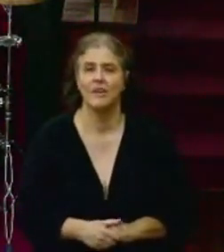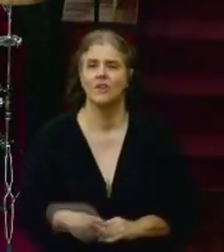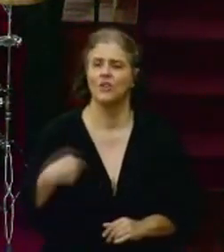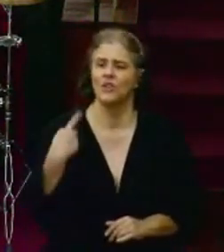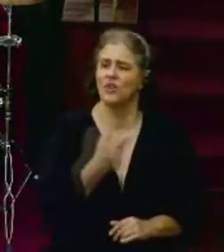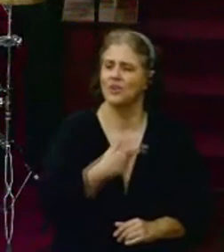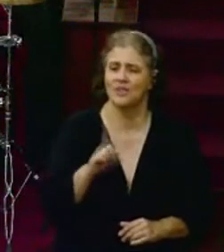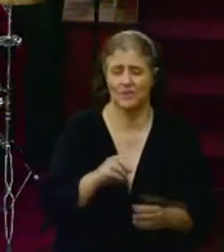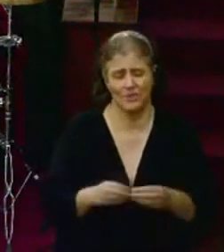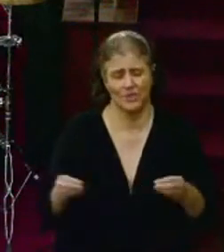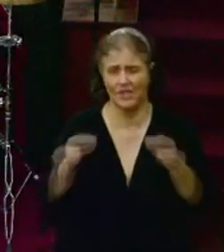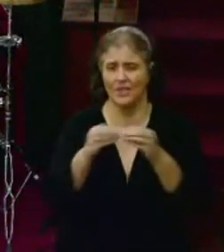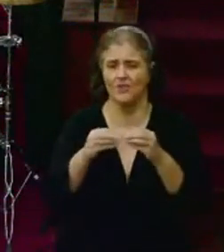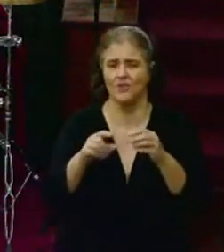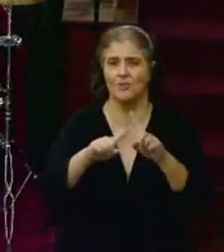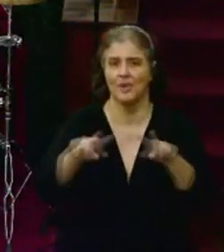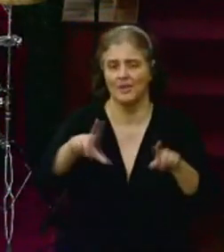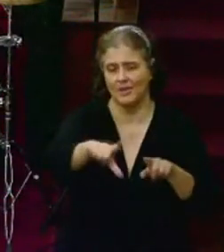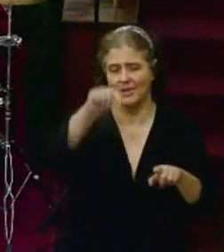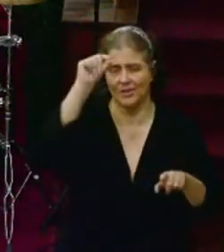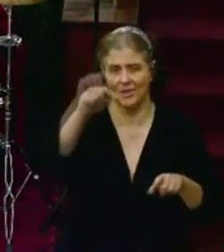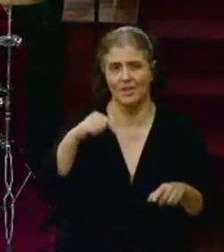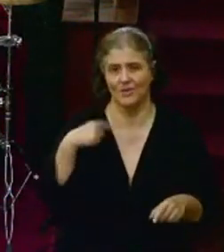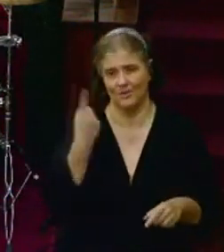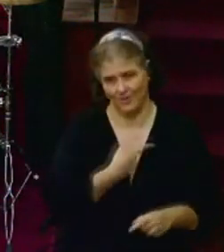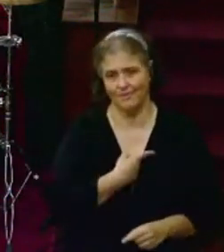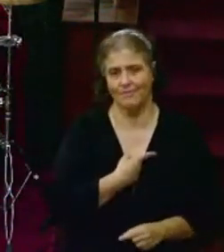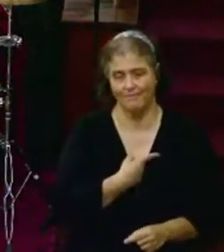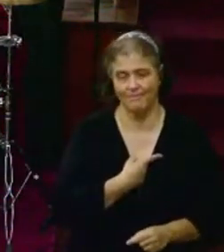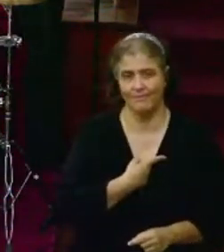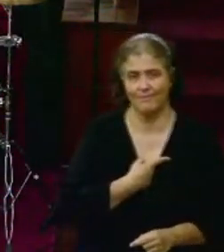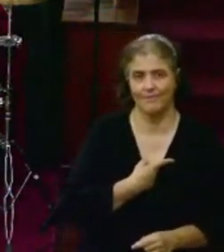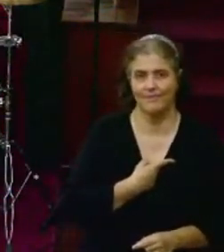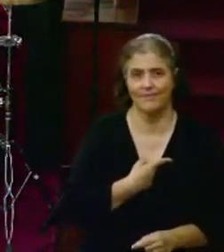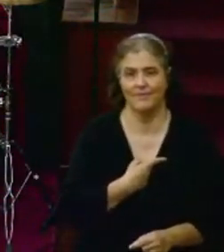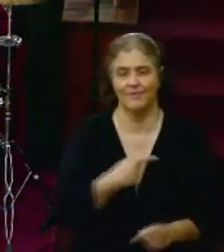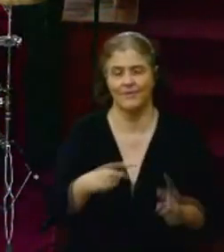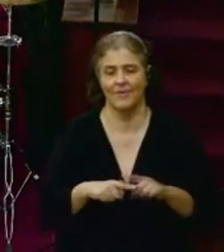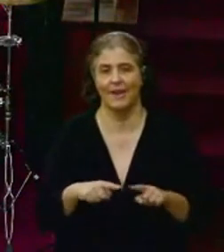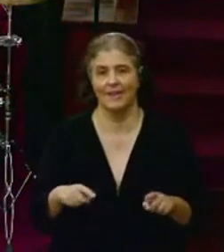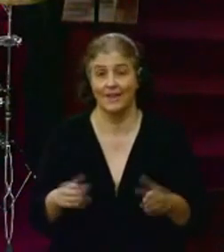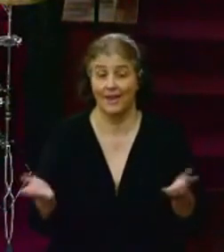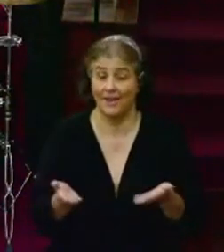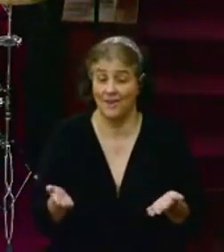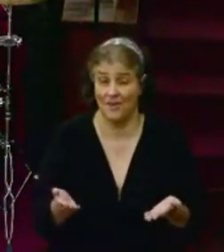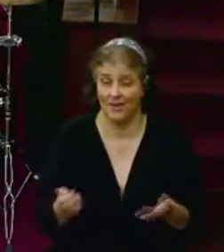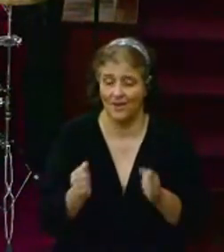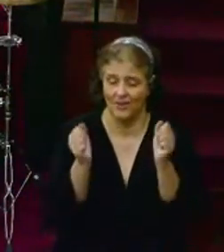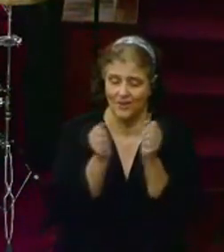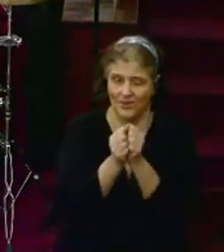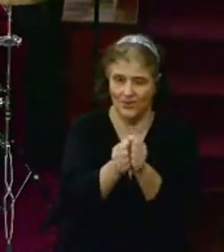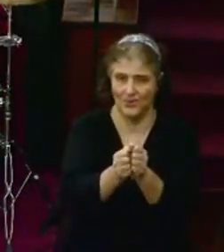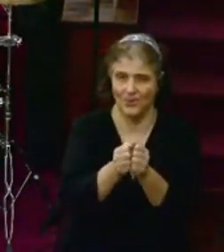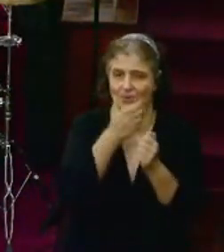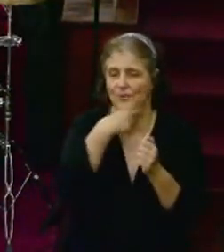como diz o autor sacro do hino 146. Mas agora, uma vez você nos braços do Pai, ninguém pode te arrancar mais.